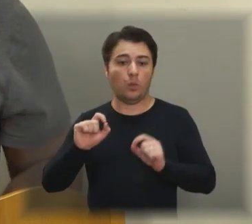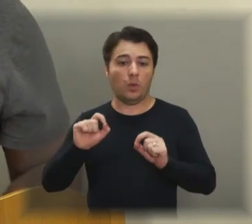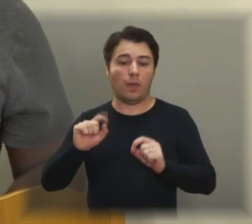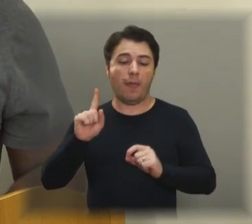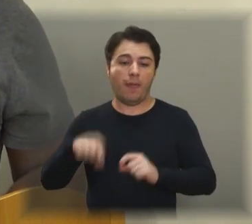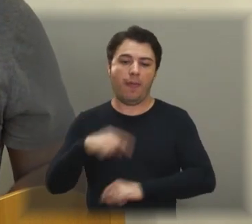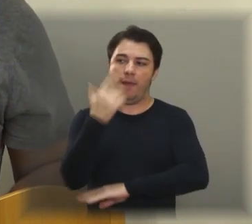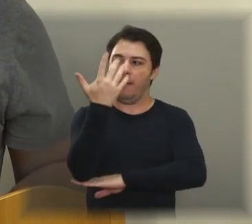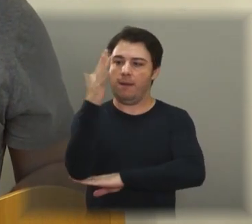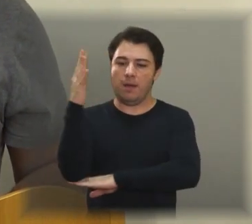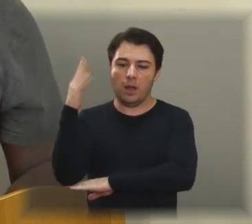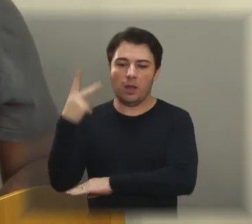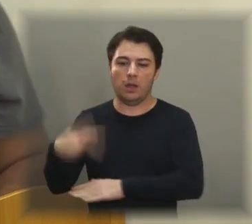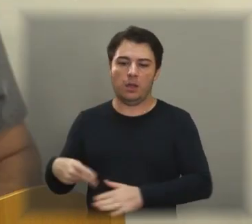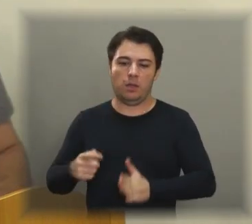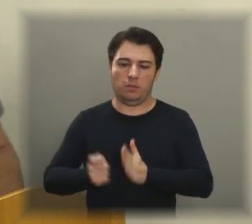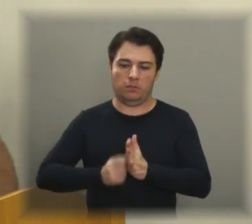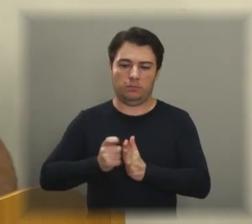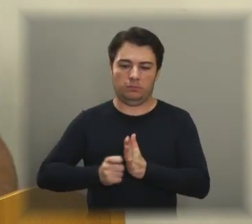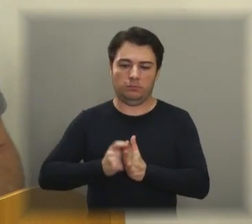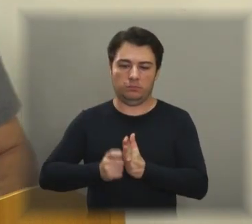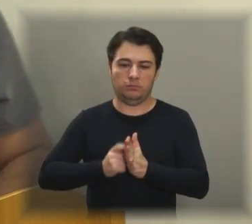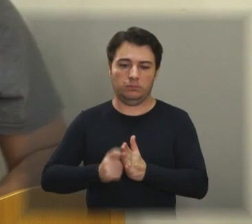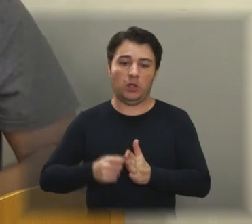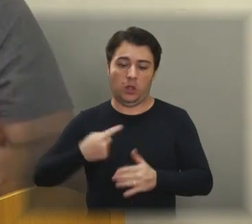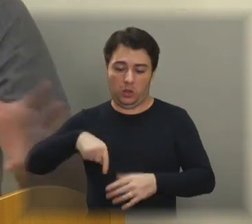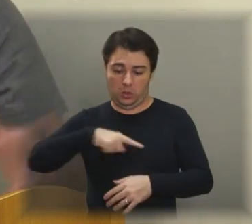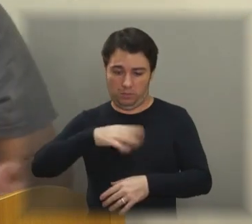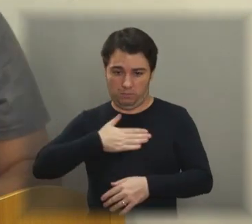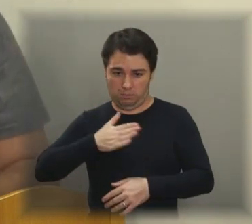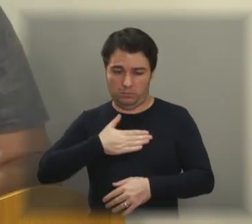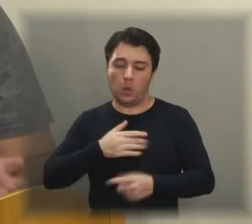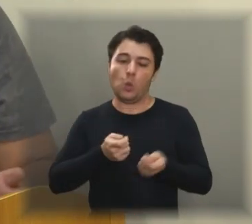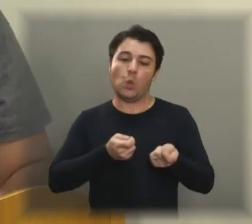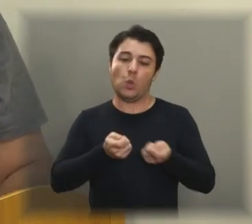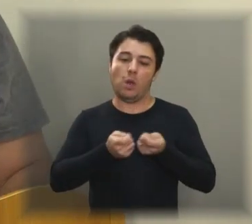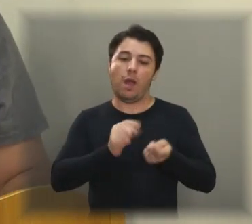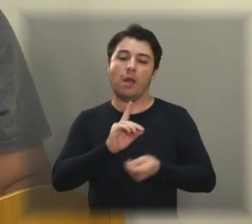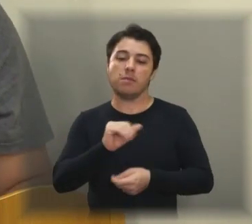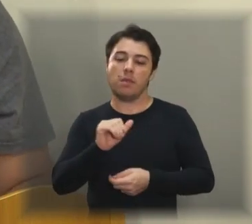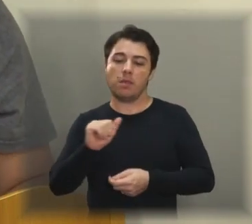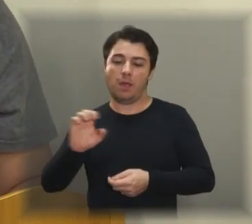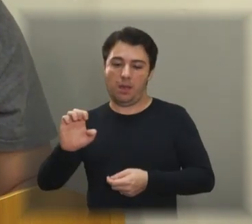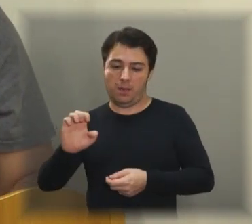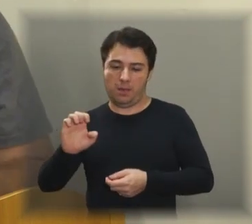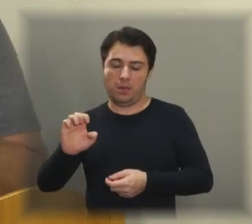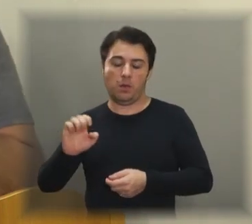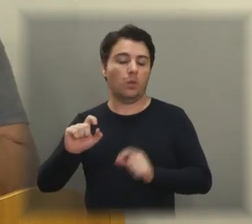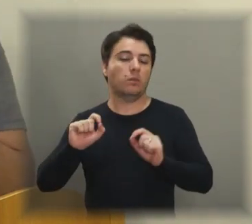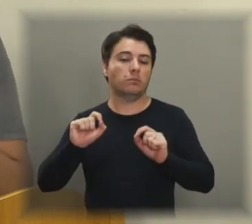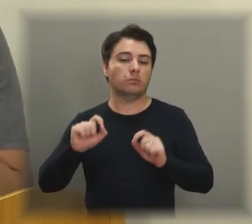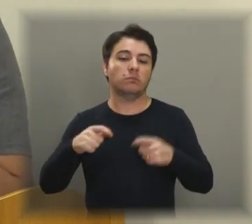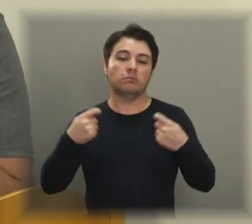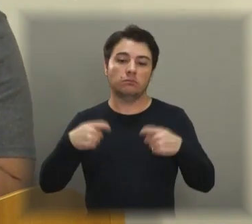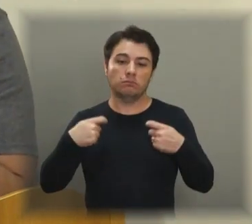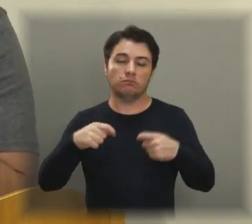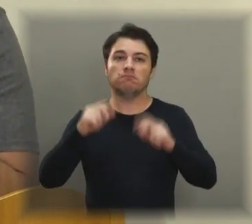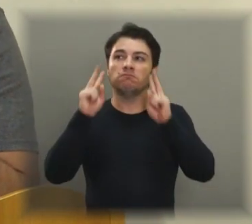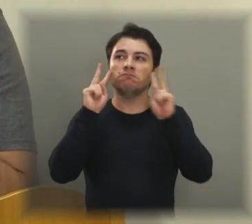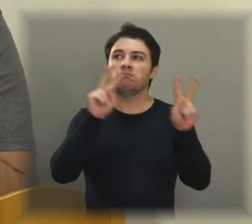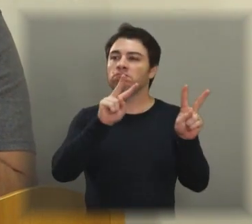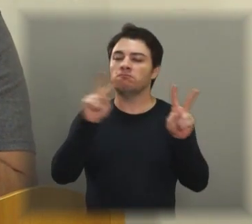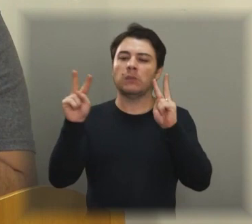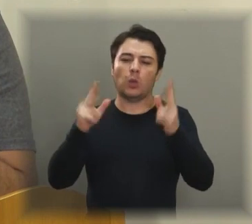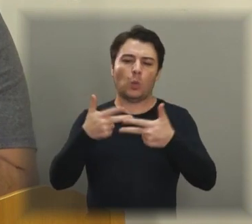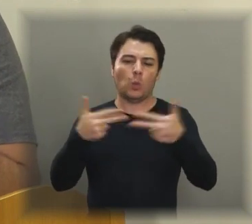grande com relação as árvores no município tá e como órgão gestor na que o dar ele hoje ele é o órgão gestor a gente precisa olhar para o